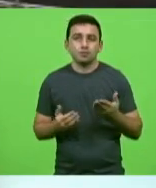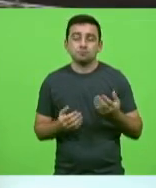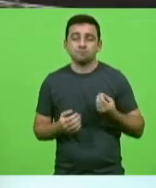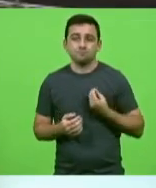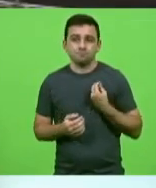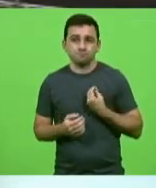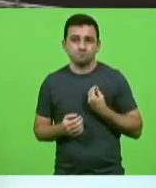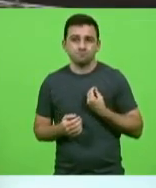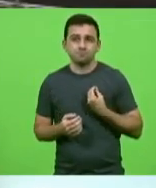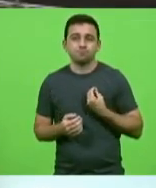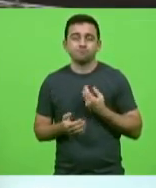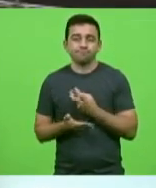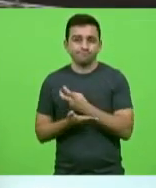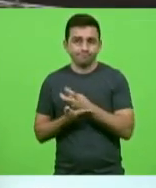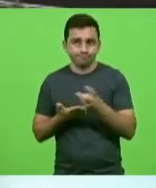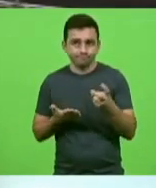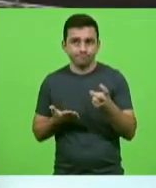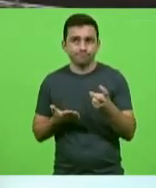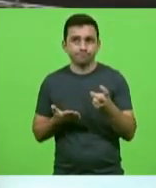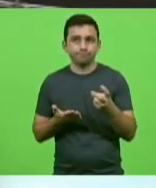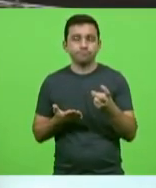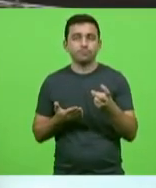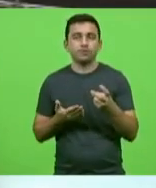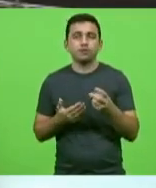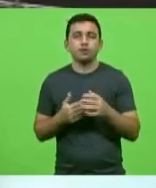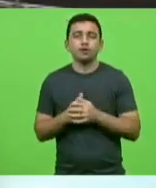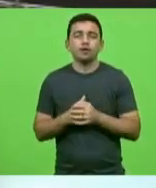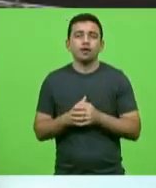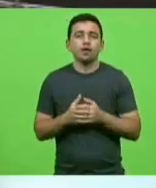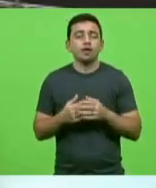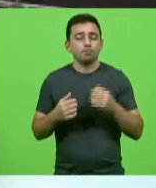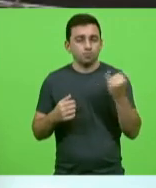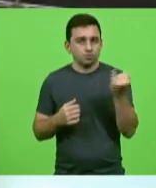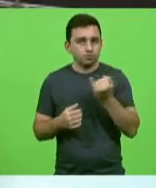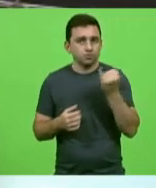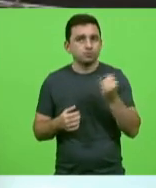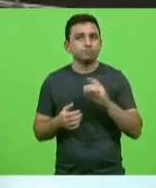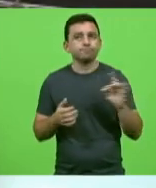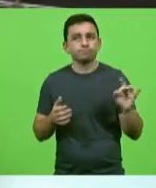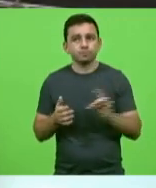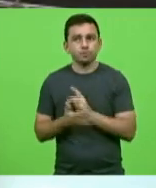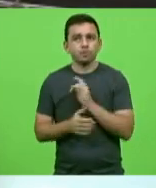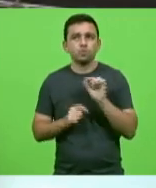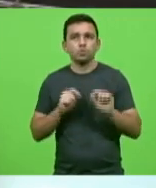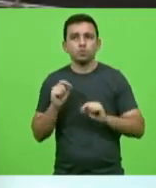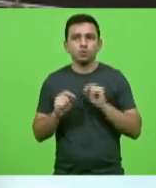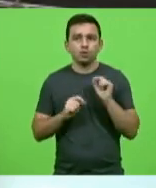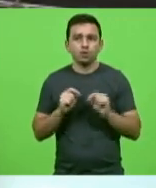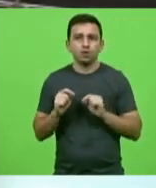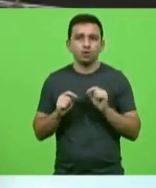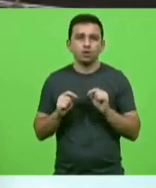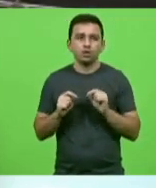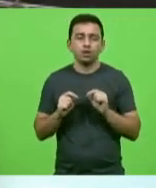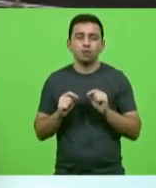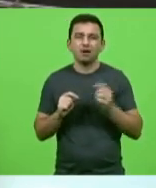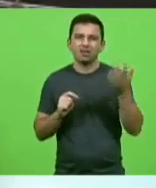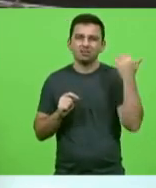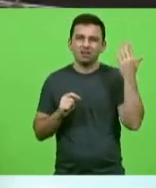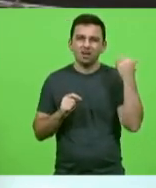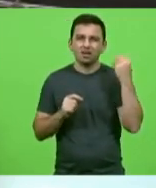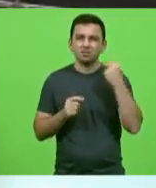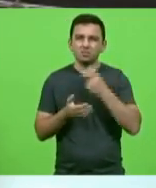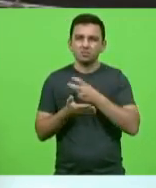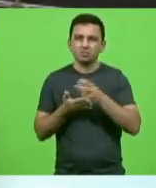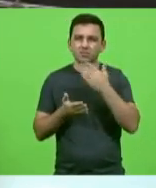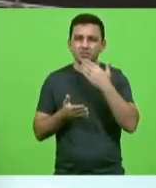fase do processo de emprego impedimento importante destacar que é diferente do que servia no pedido de